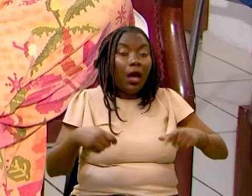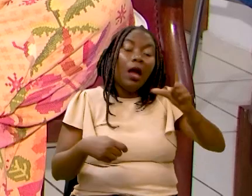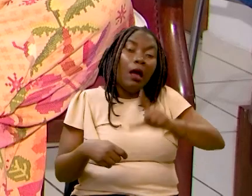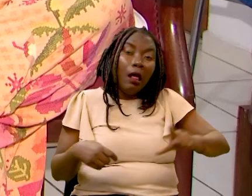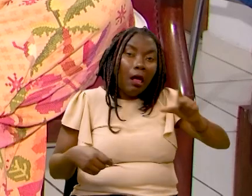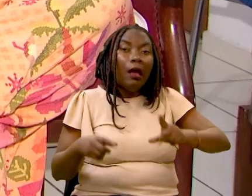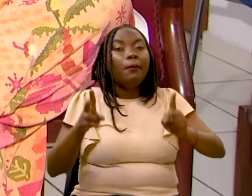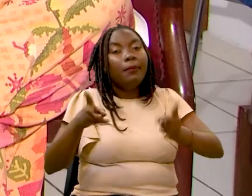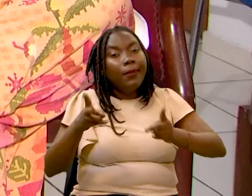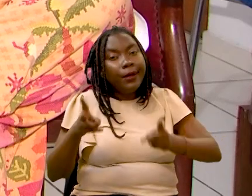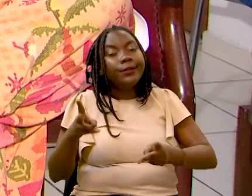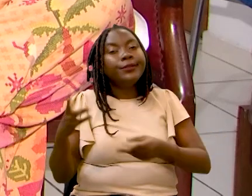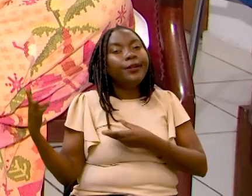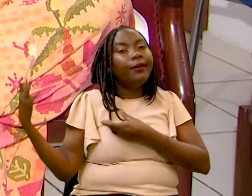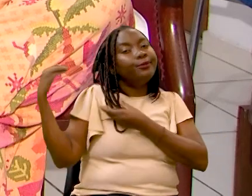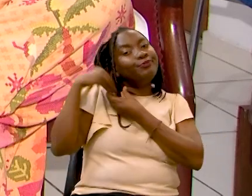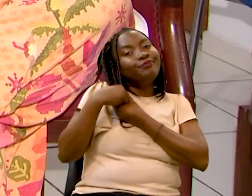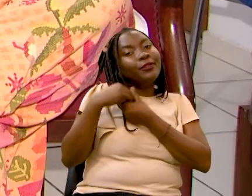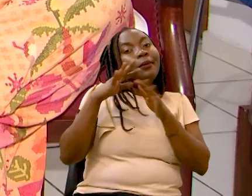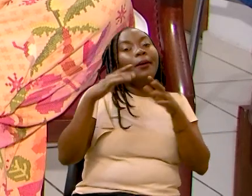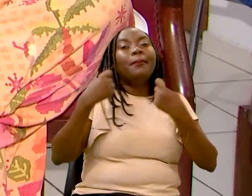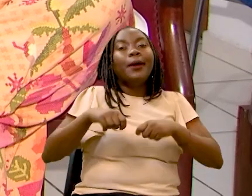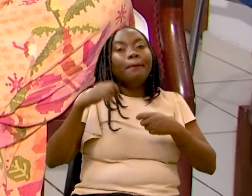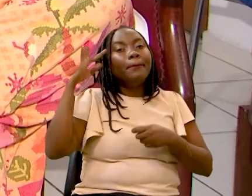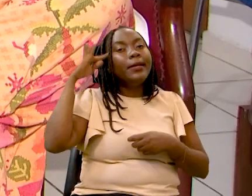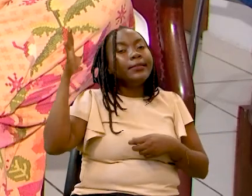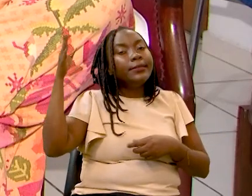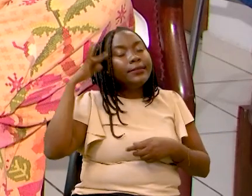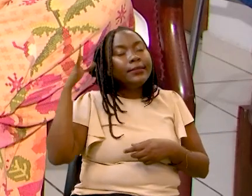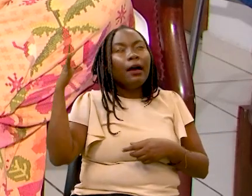comunidade e que hoje precisa, claro, manter essa